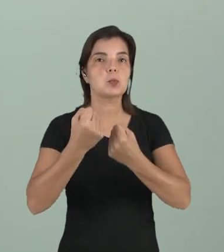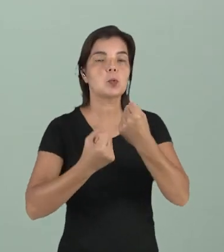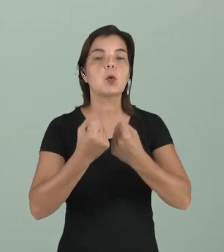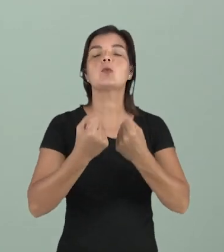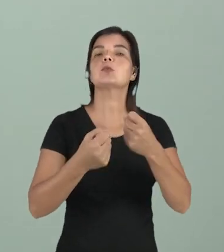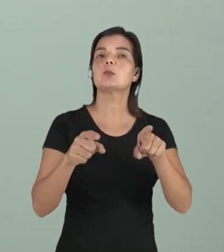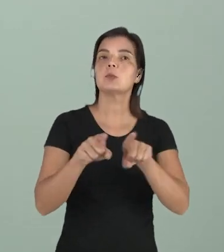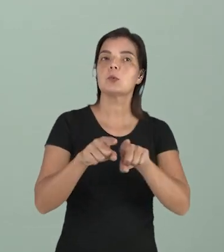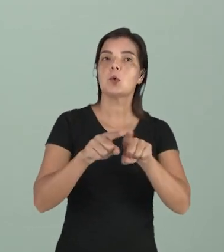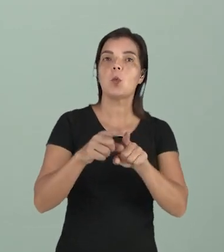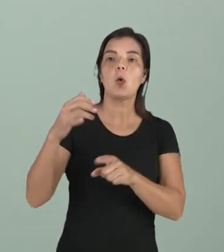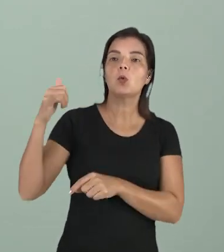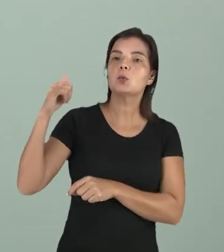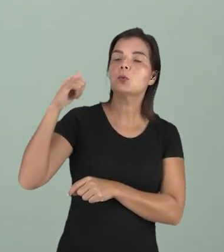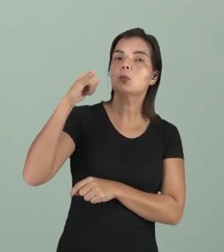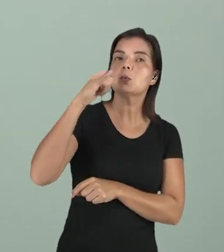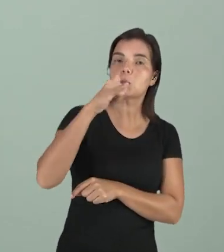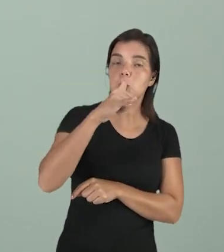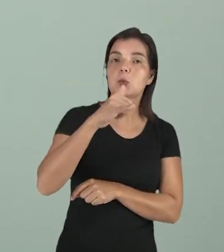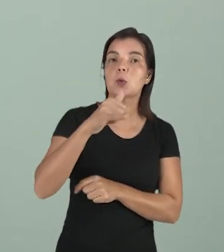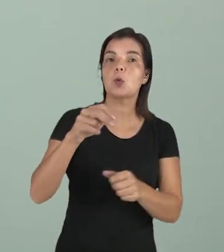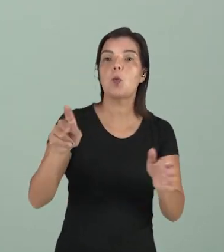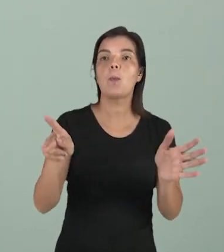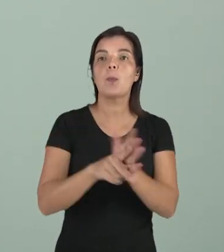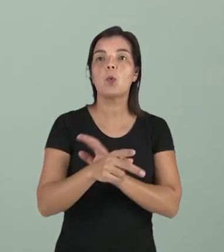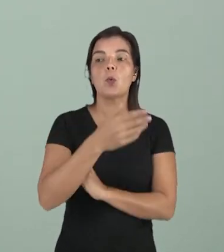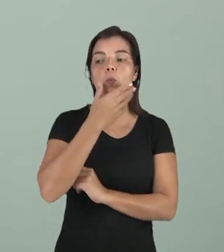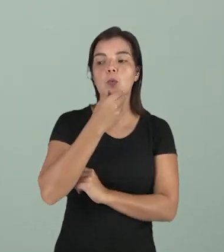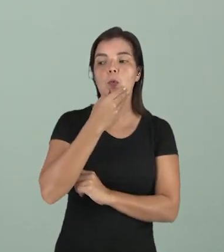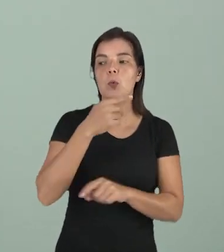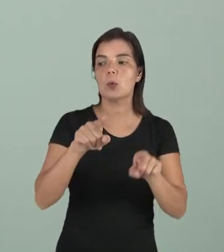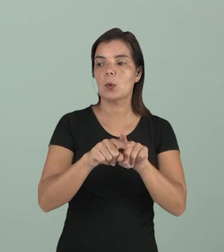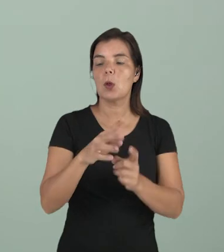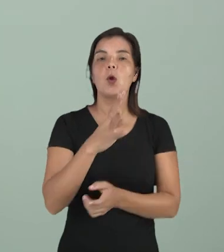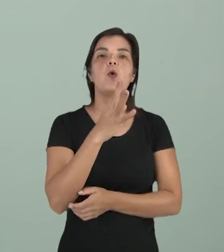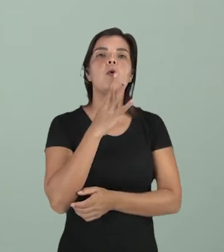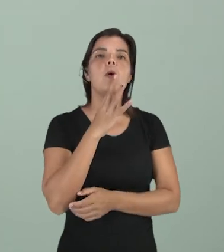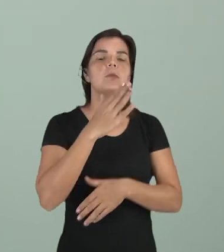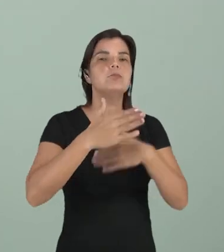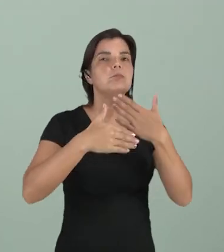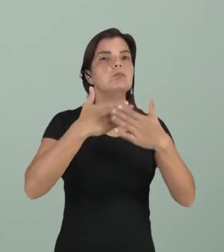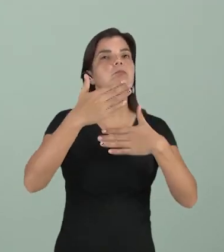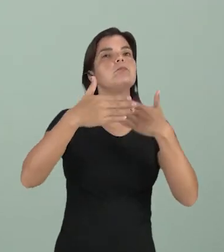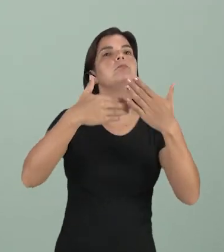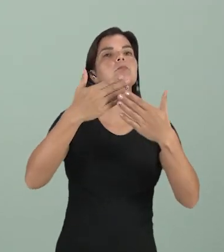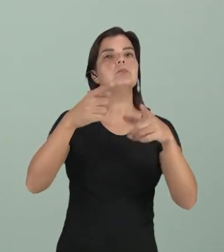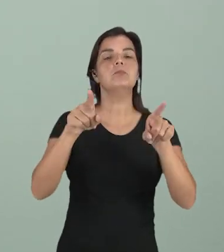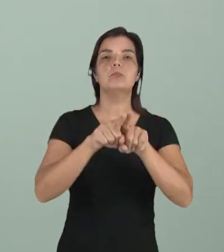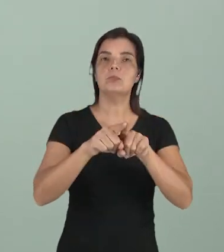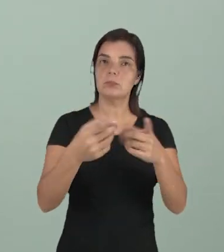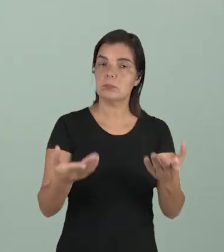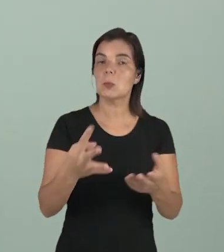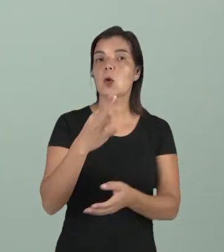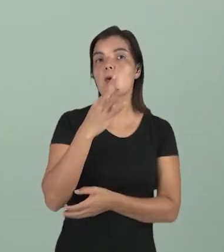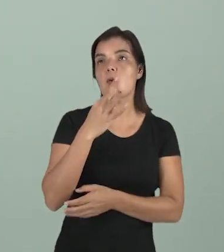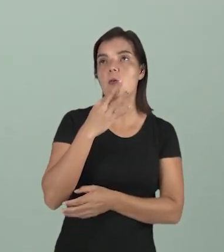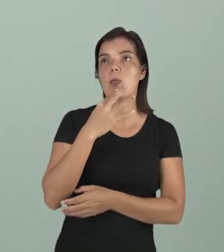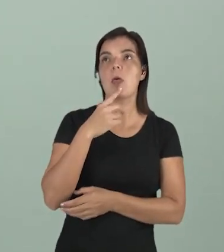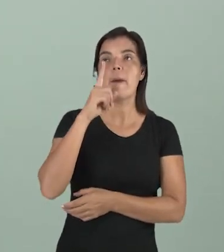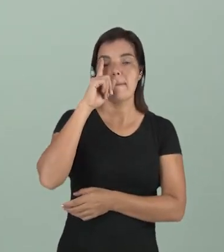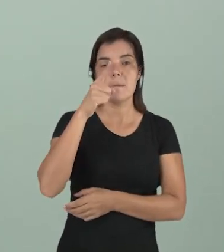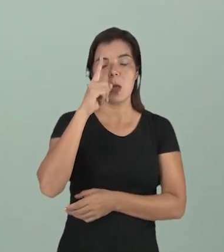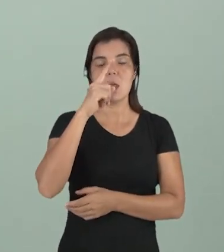de transporte. Olha o avião aí, criação humana. Então, pelo conhecimento, nós vamos desenvolvendo. Conhecer é progredir, conhecer é